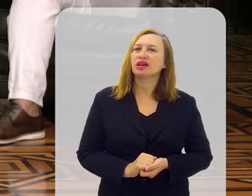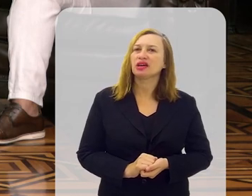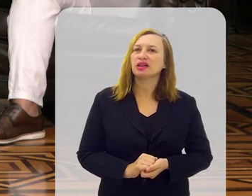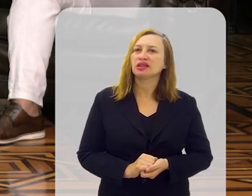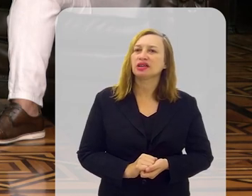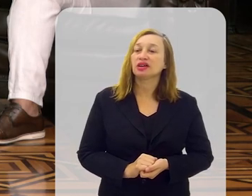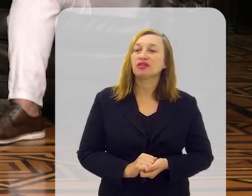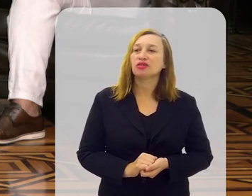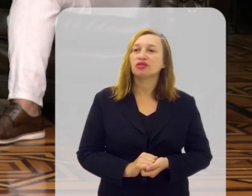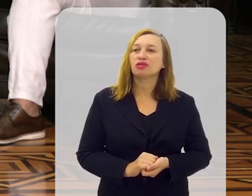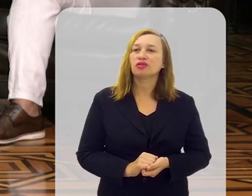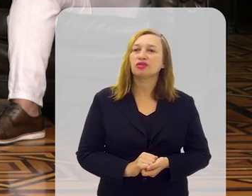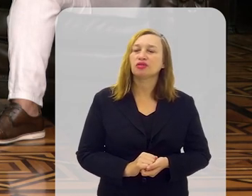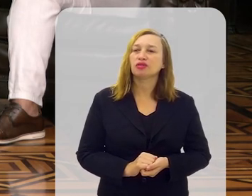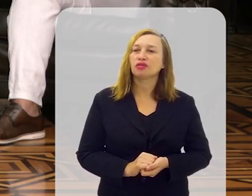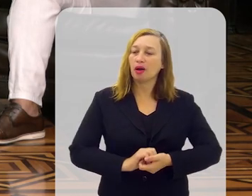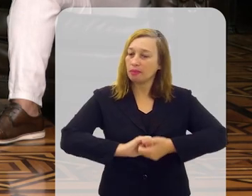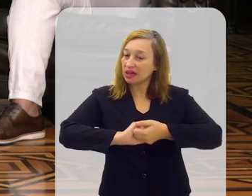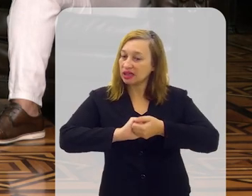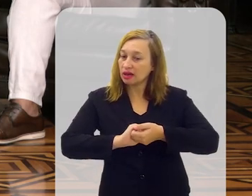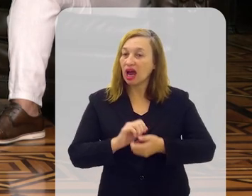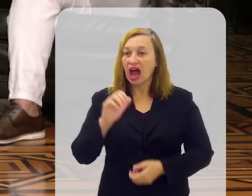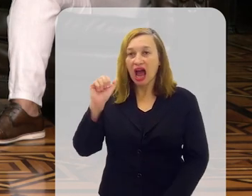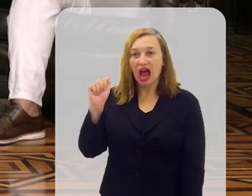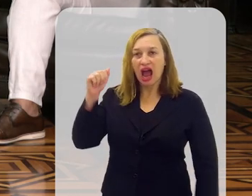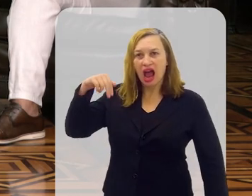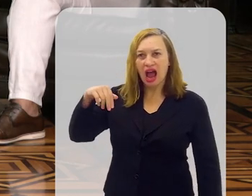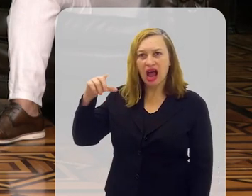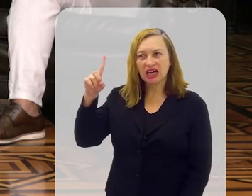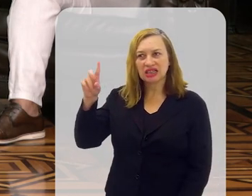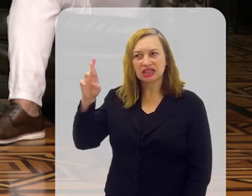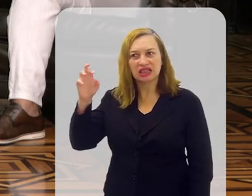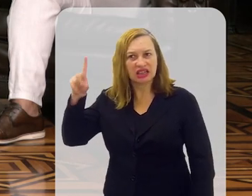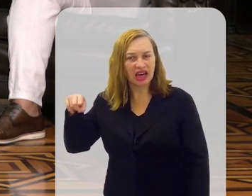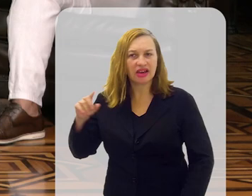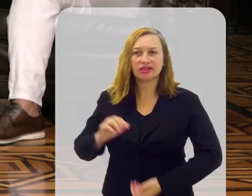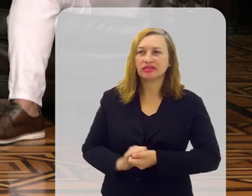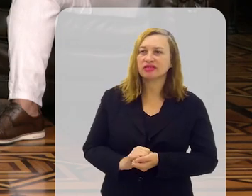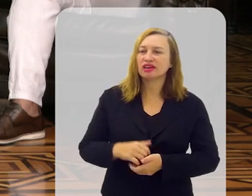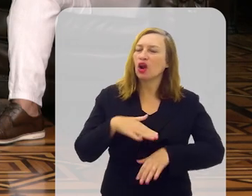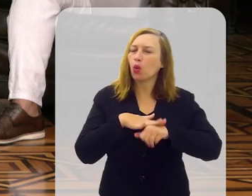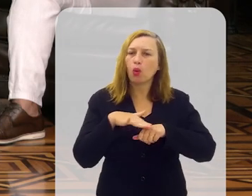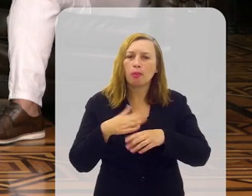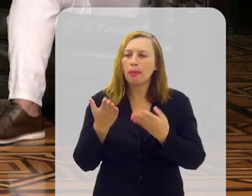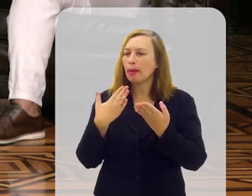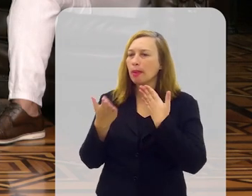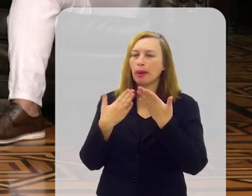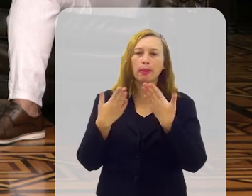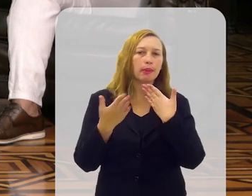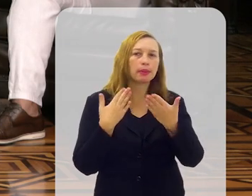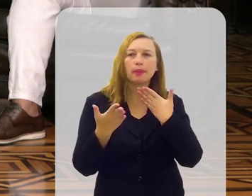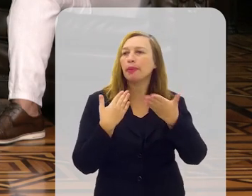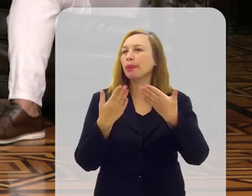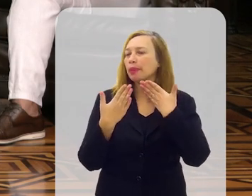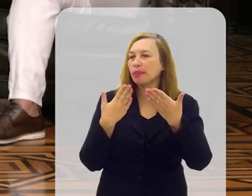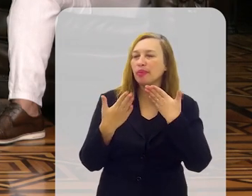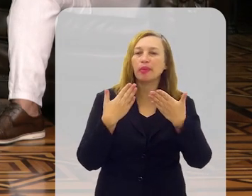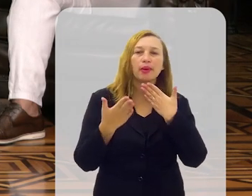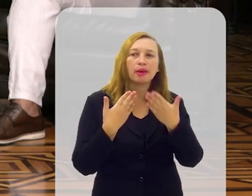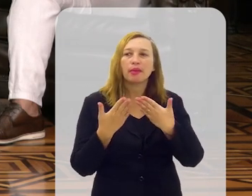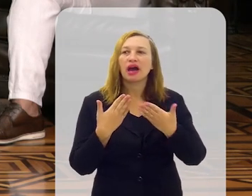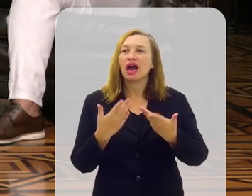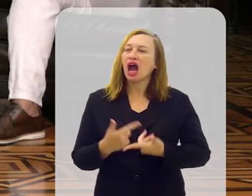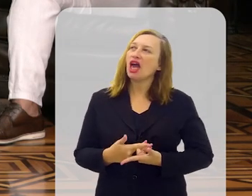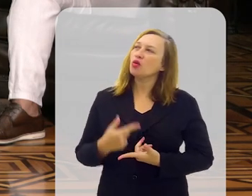bispo, ele foi nos apresentado pelo André. E foi aquela conversa, e a gente ali